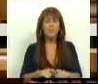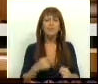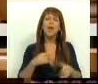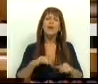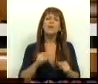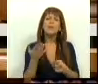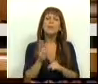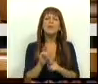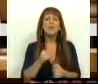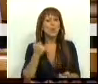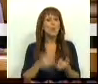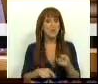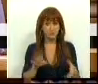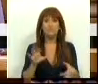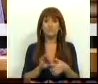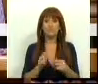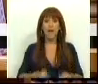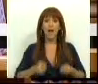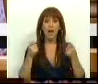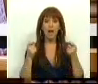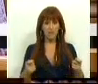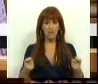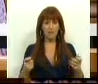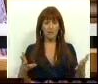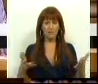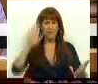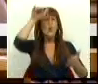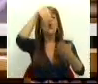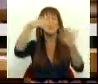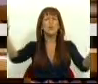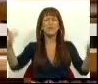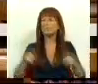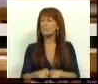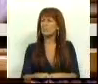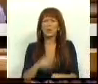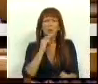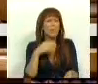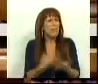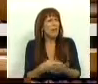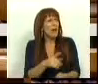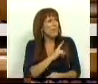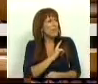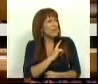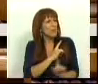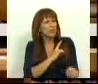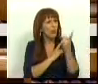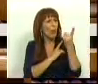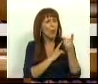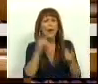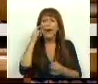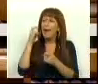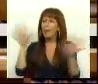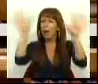por exemplo, o risco associado ao investimento. Conclusão, não chamar a isto privatização é